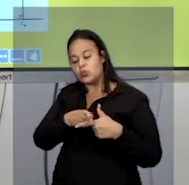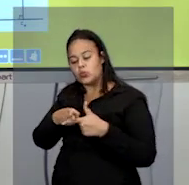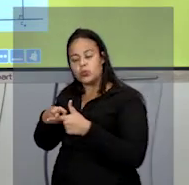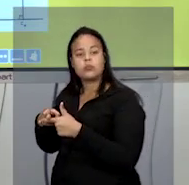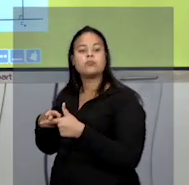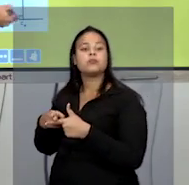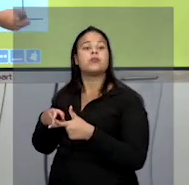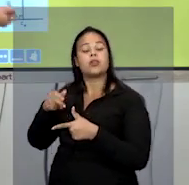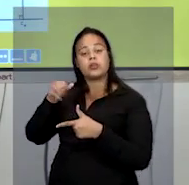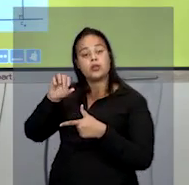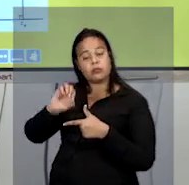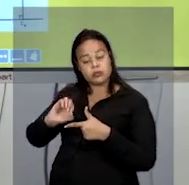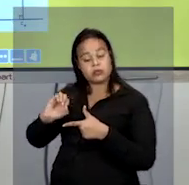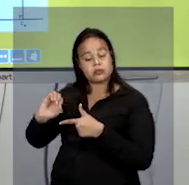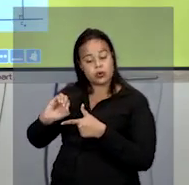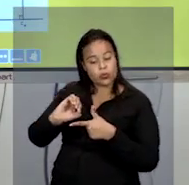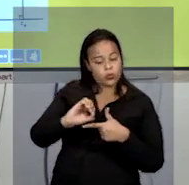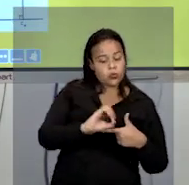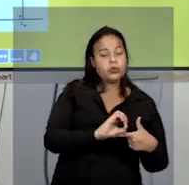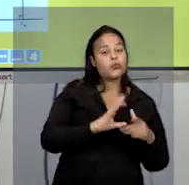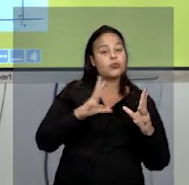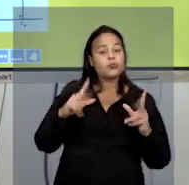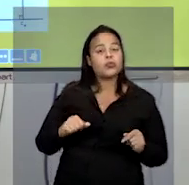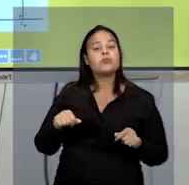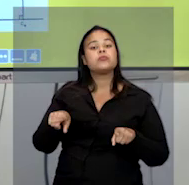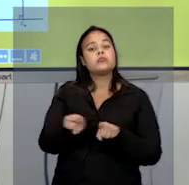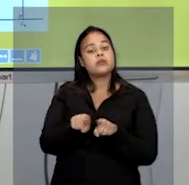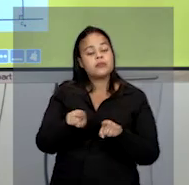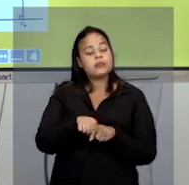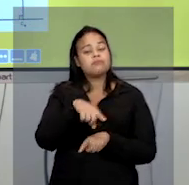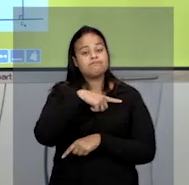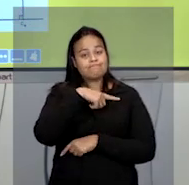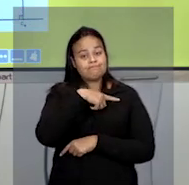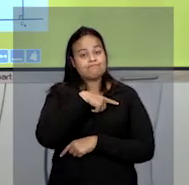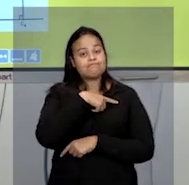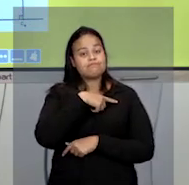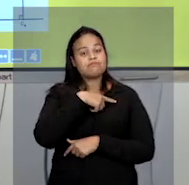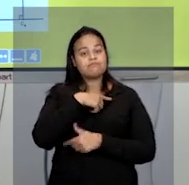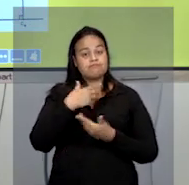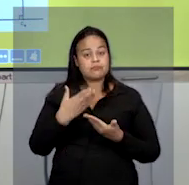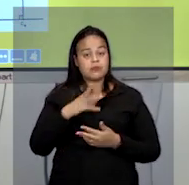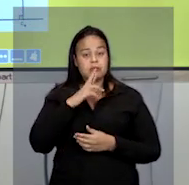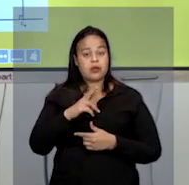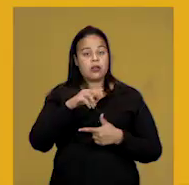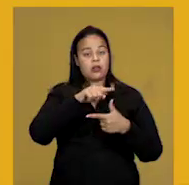este 90 graus todos eles têm. Então, pelo caso ângulo-ângulo,